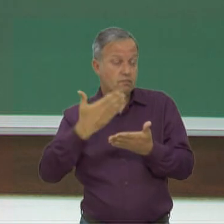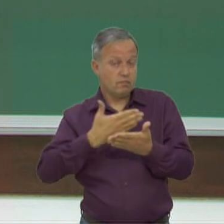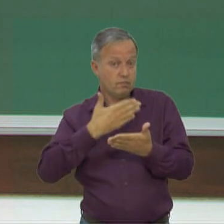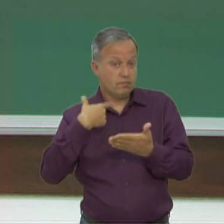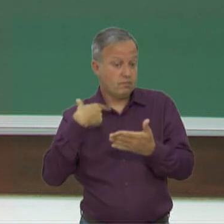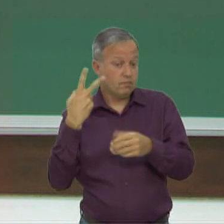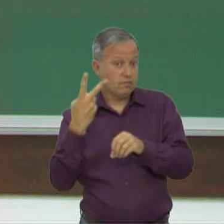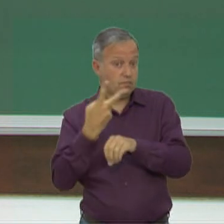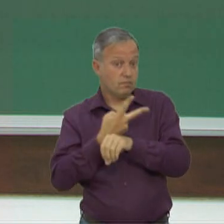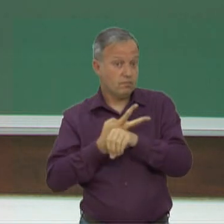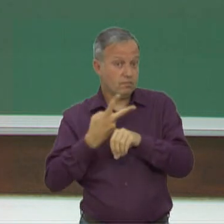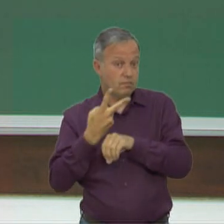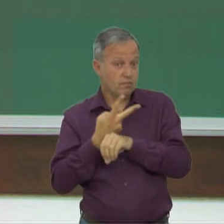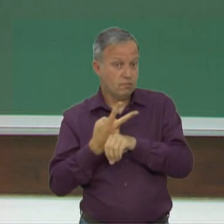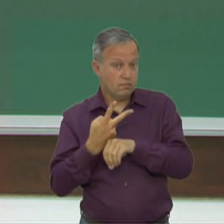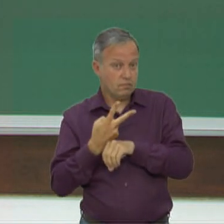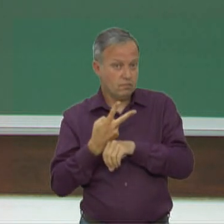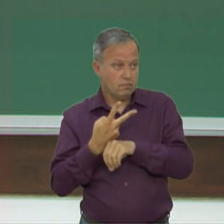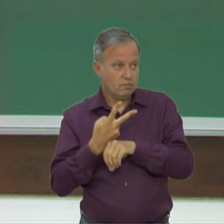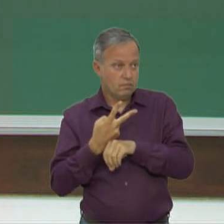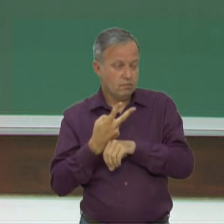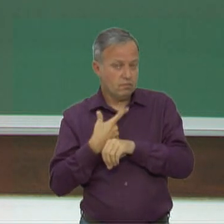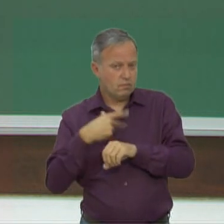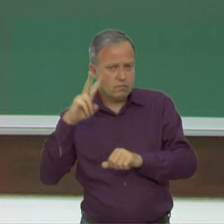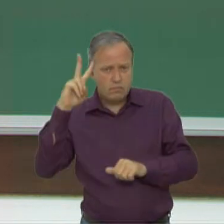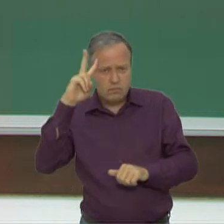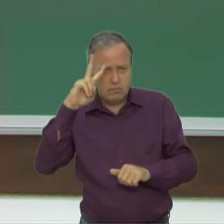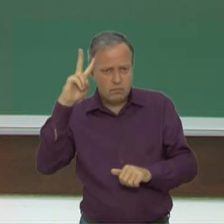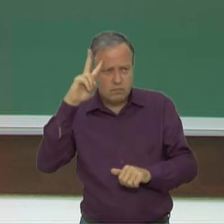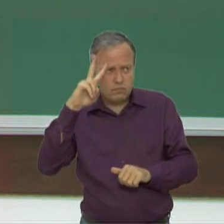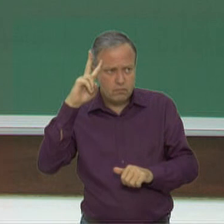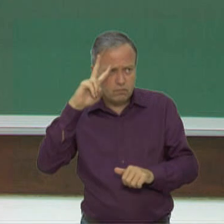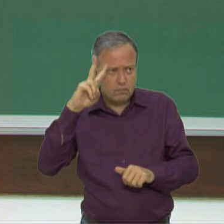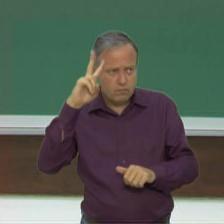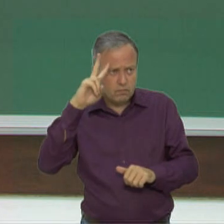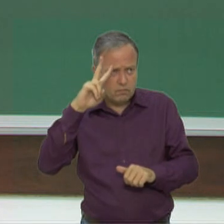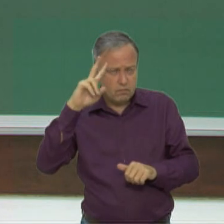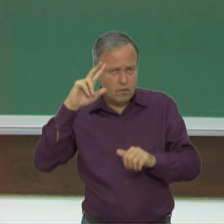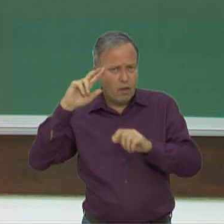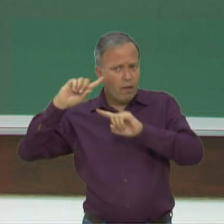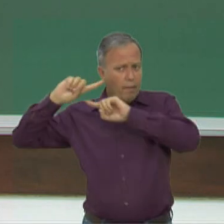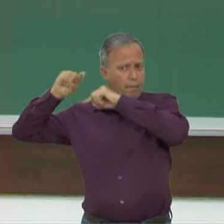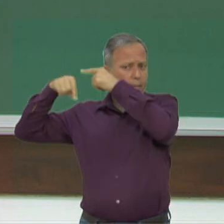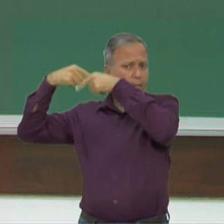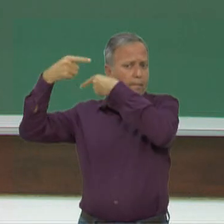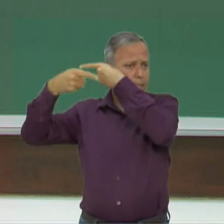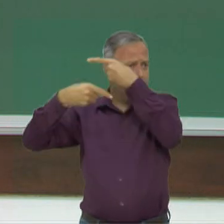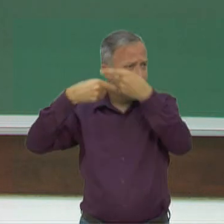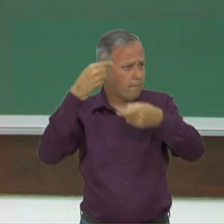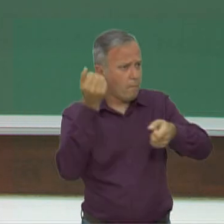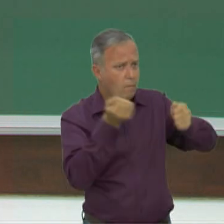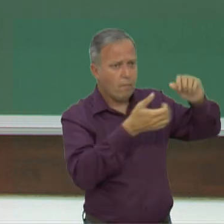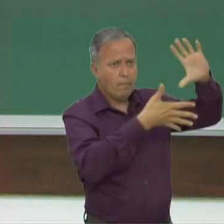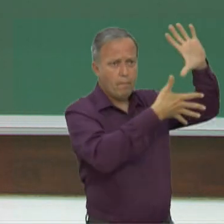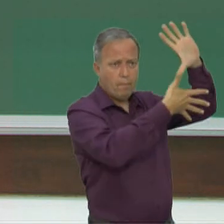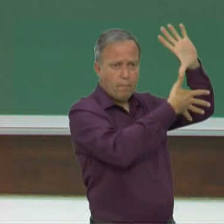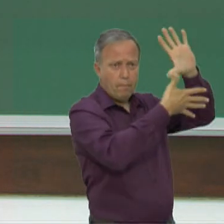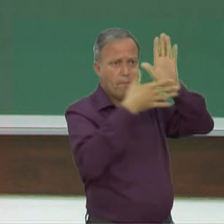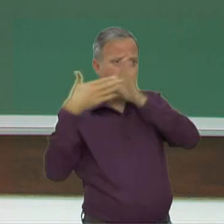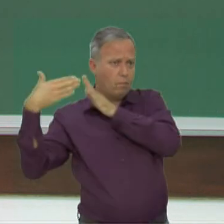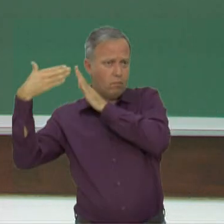uma busca da história desde o descobrimento até os dias